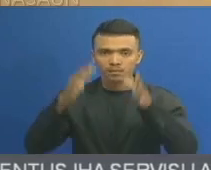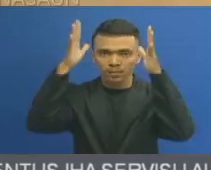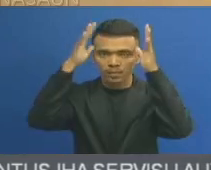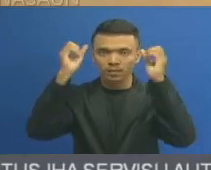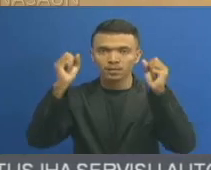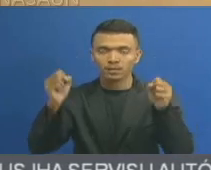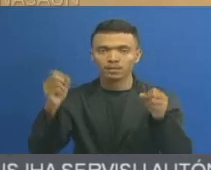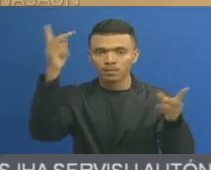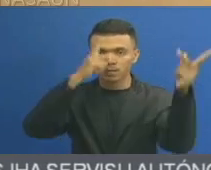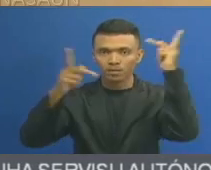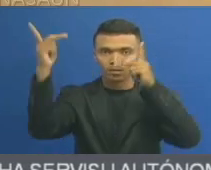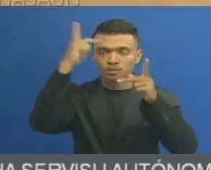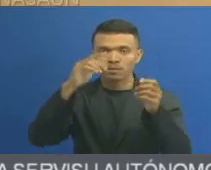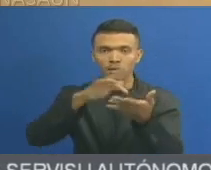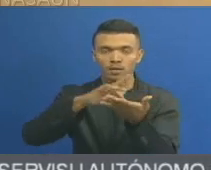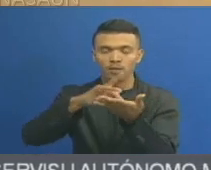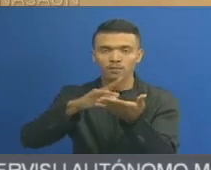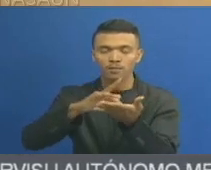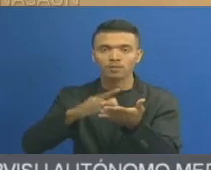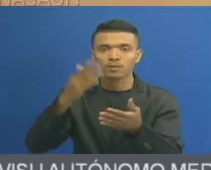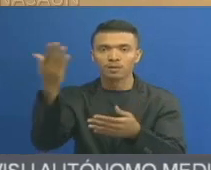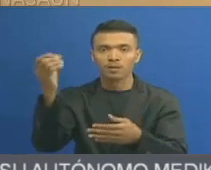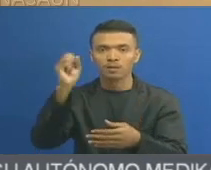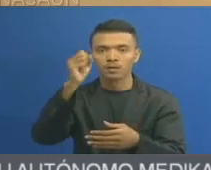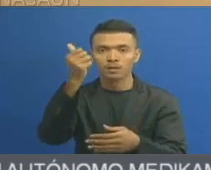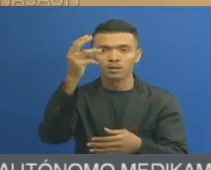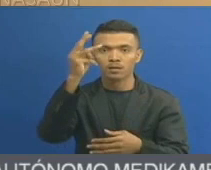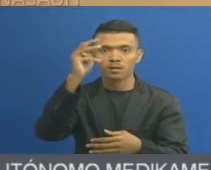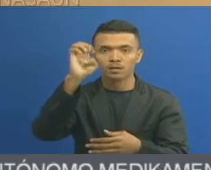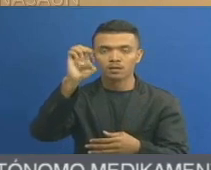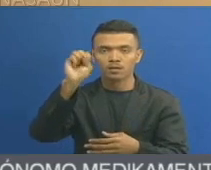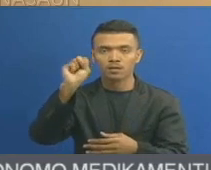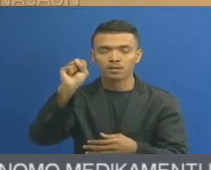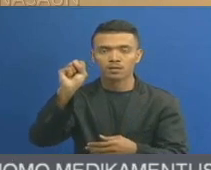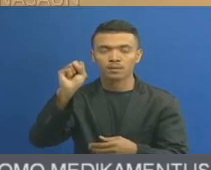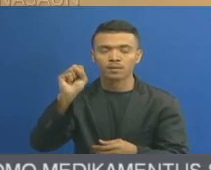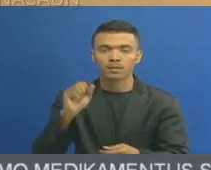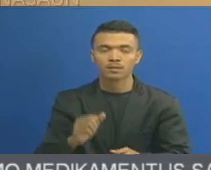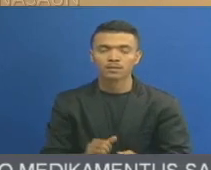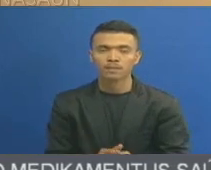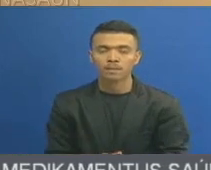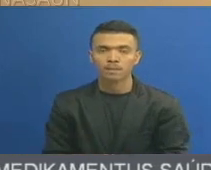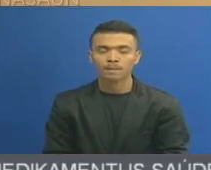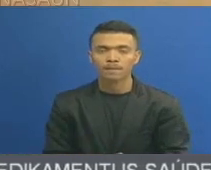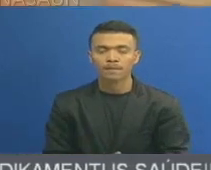Presidente da República preocupa estoque ao de medicamentos e a Serviço Autônomo Medicamentos de Saúde.